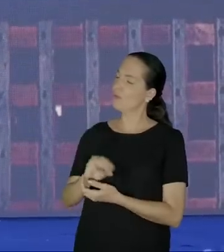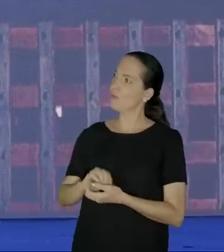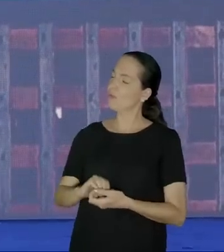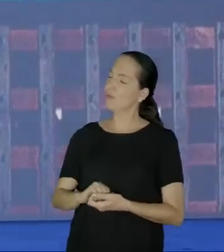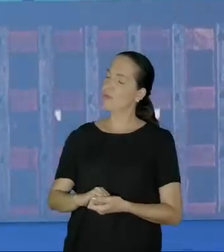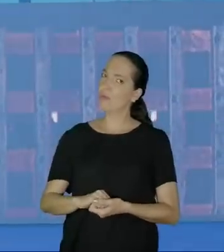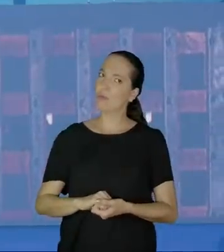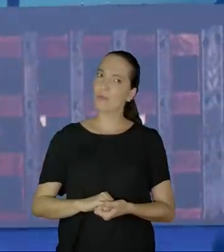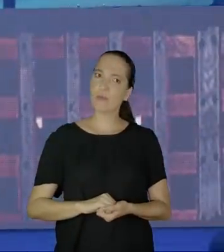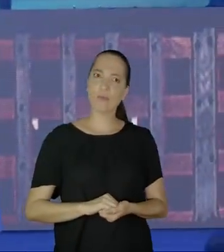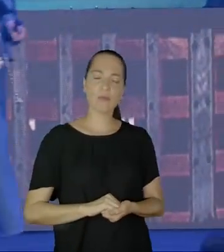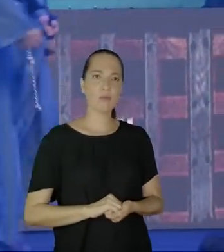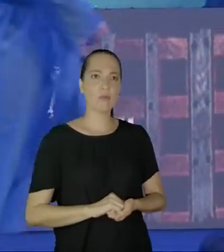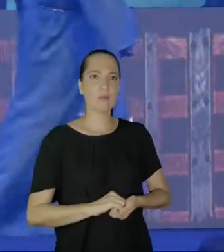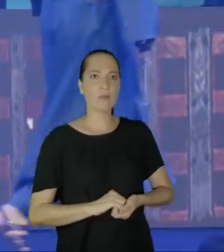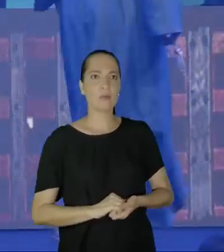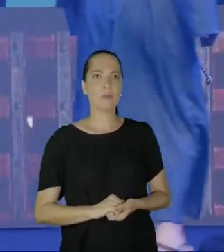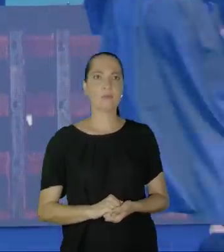Jesus,